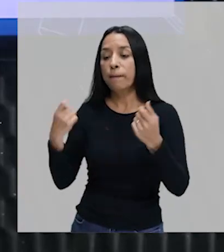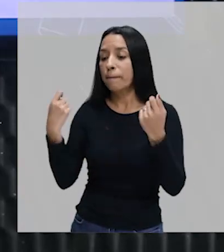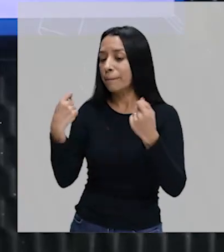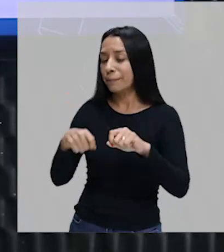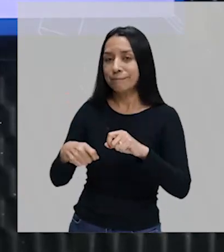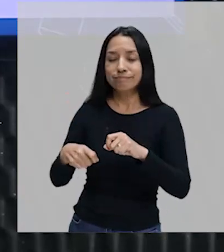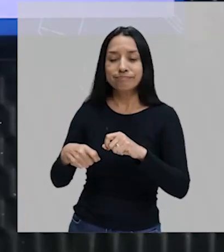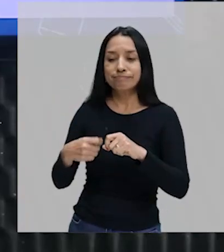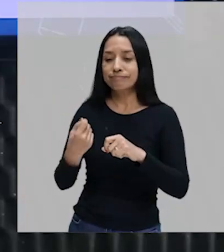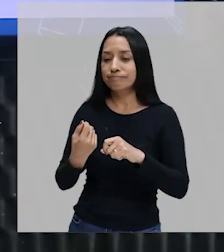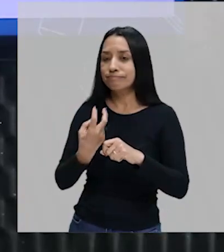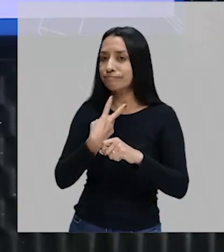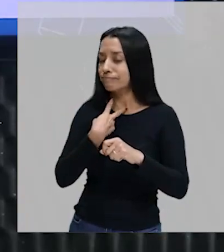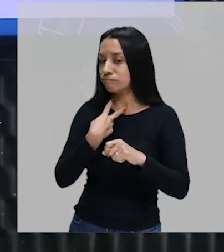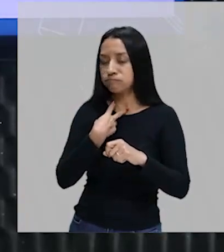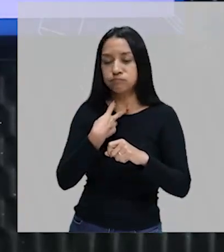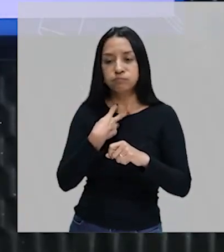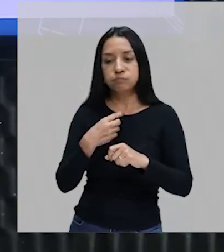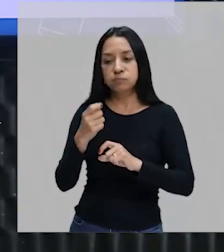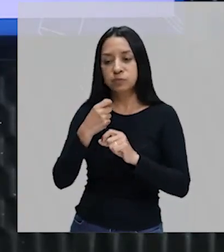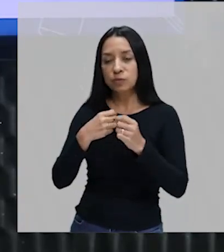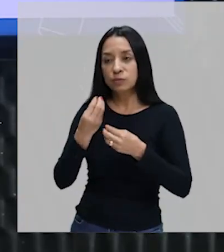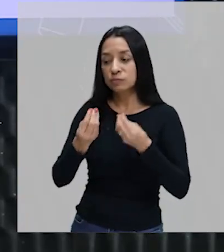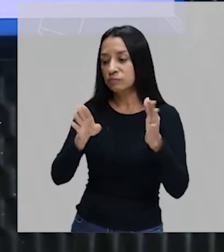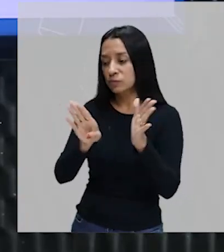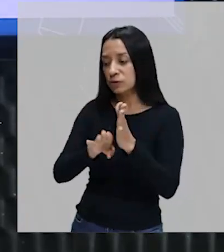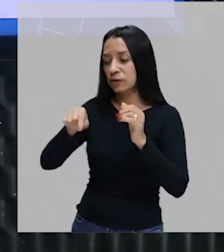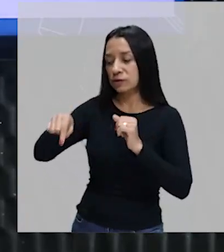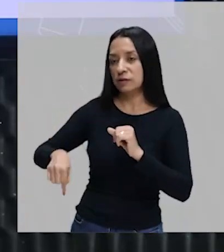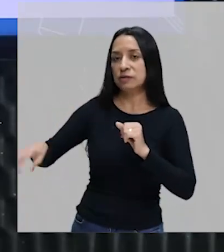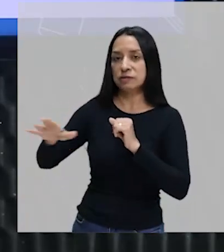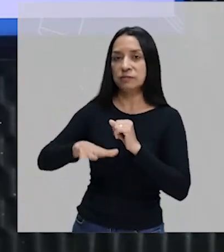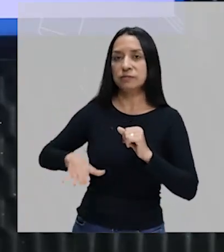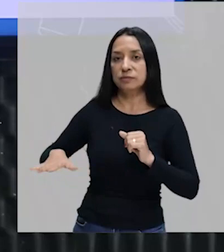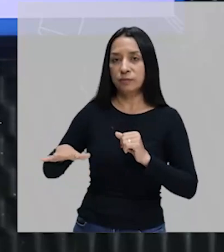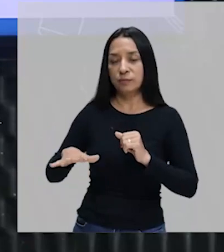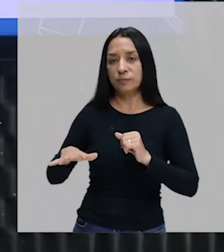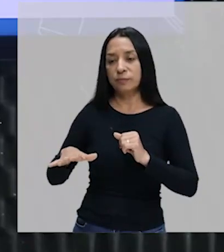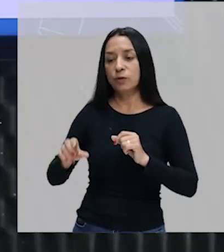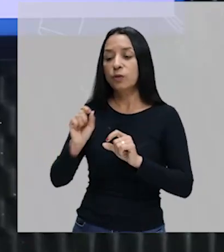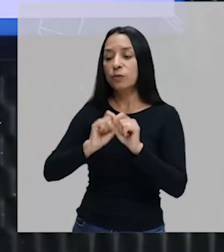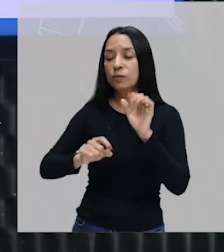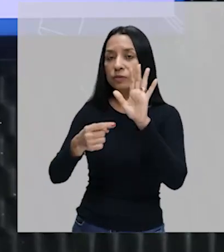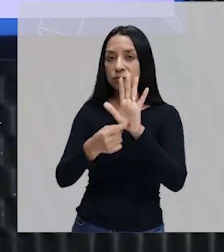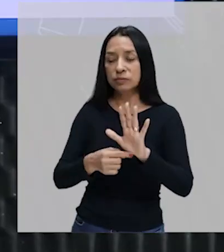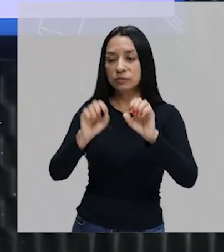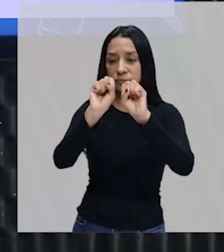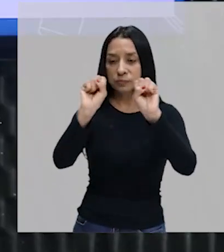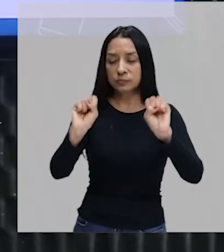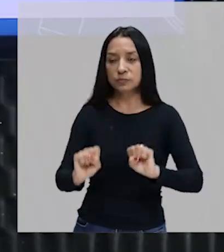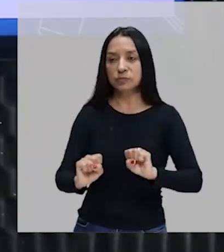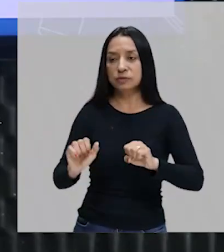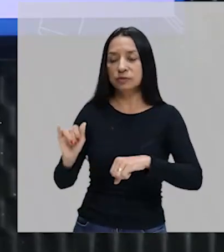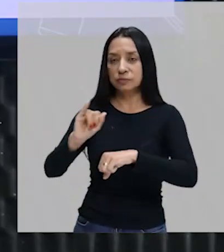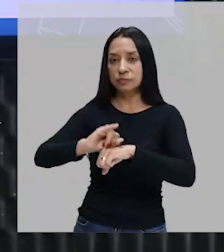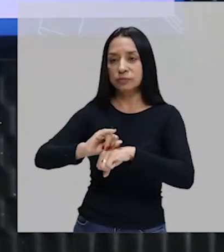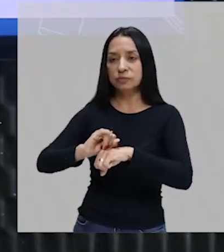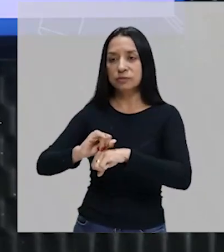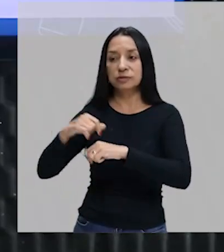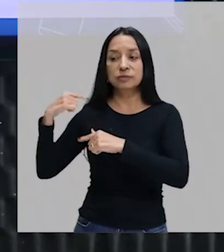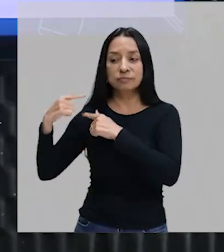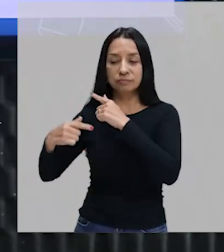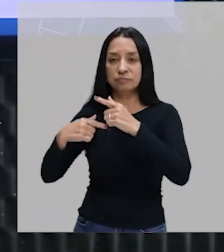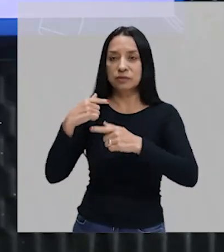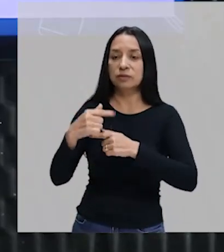impossibilitando esses donatários de chegar nessa região. O que mostra que o sistema de capitanias hereditária,